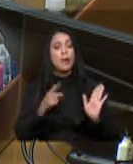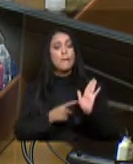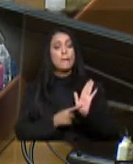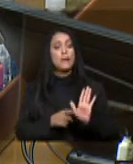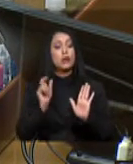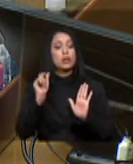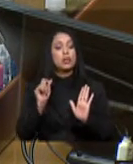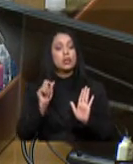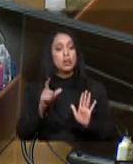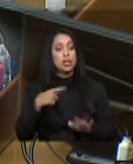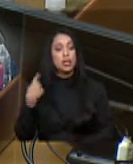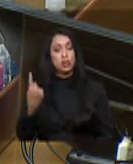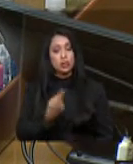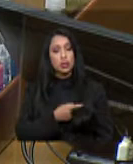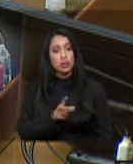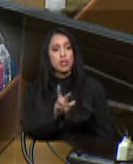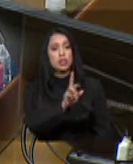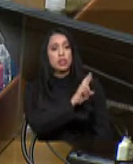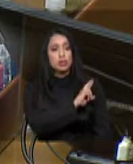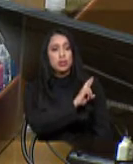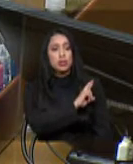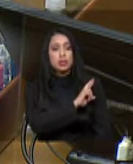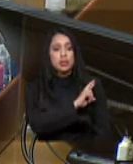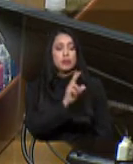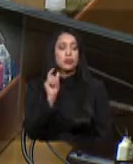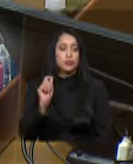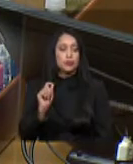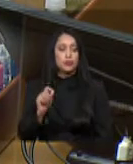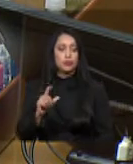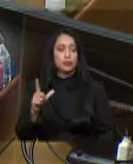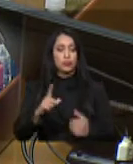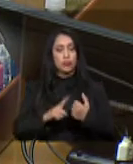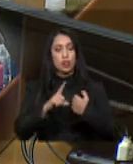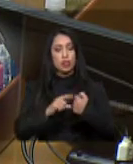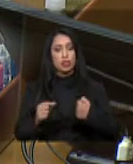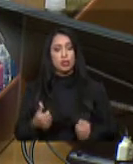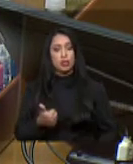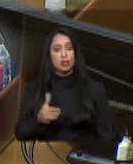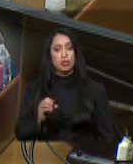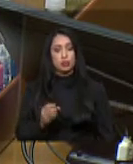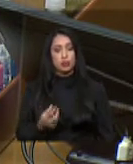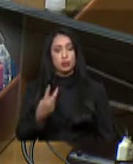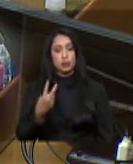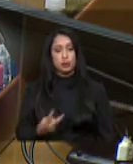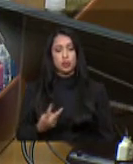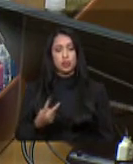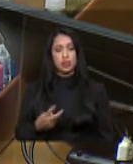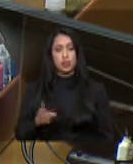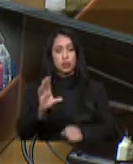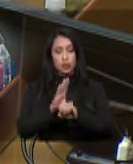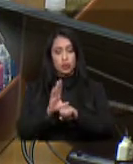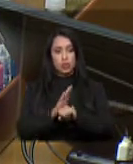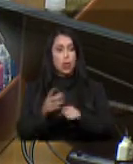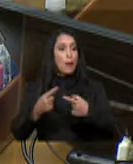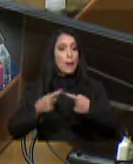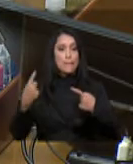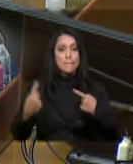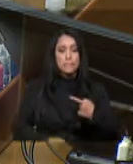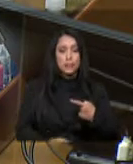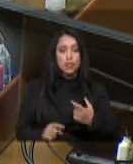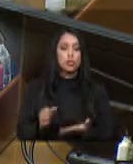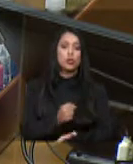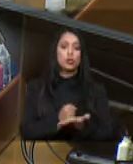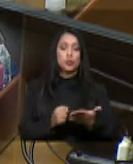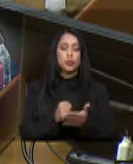e é nosso dever, como determinado pelo artigo 102 da Constituição, como guarda da Constituição, é impedir que um